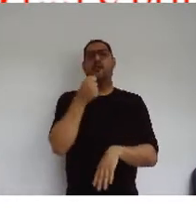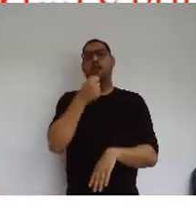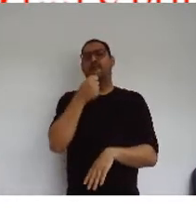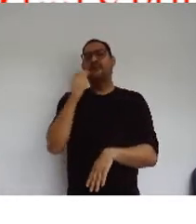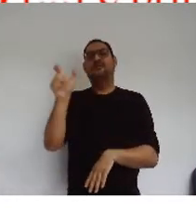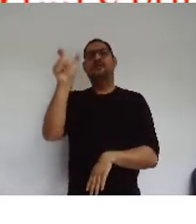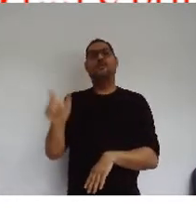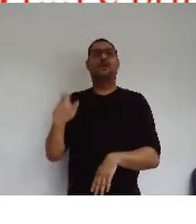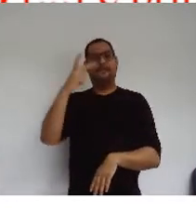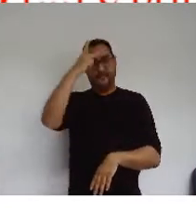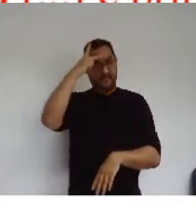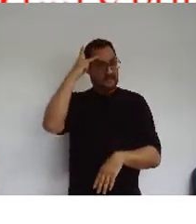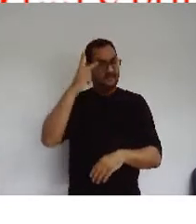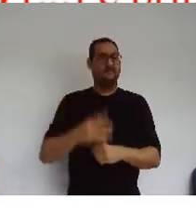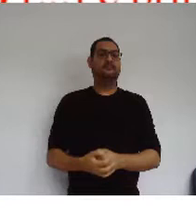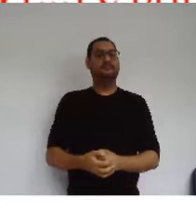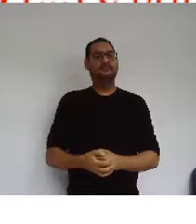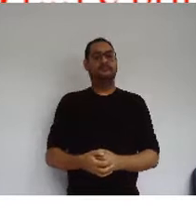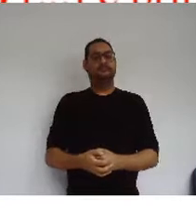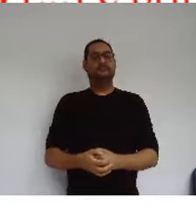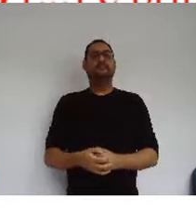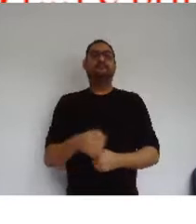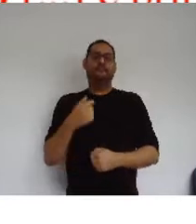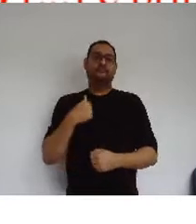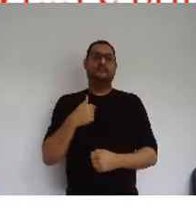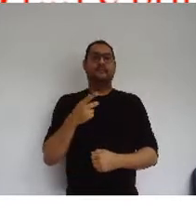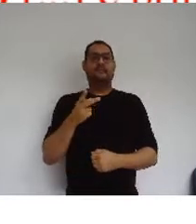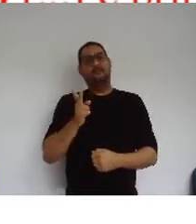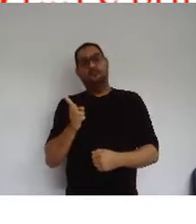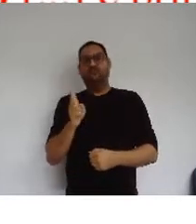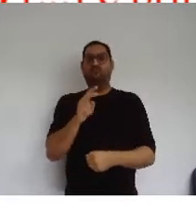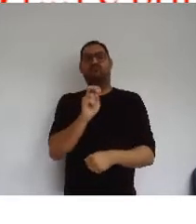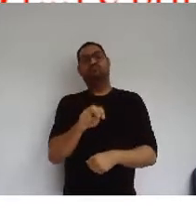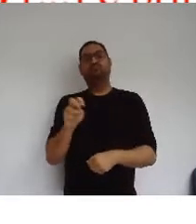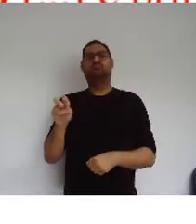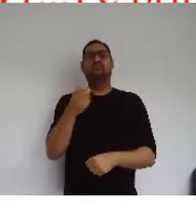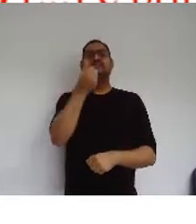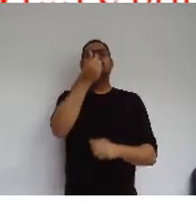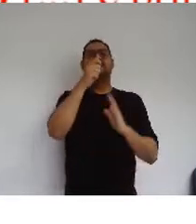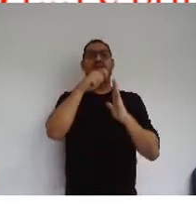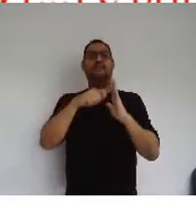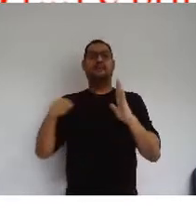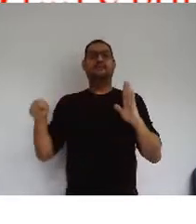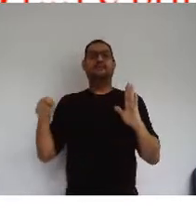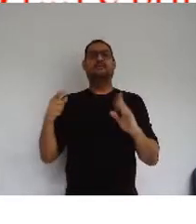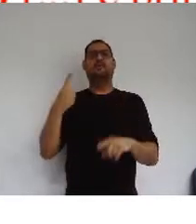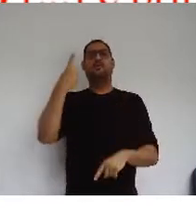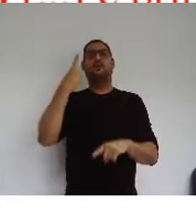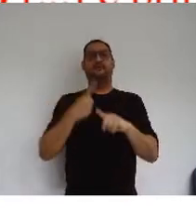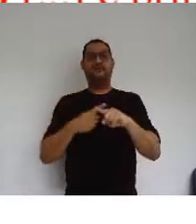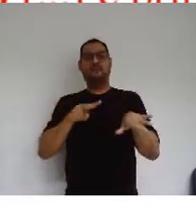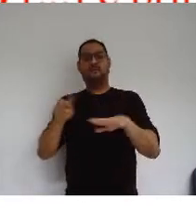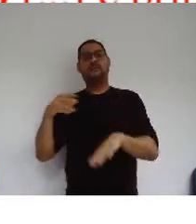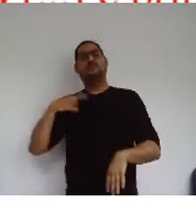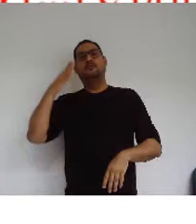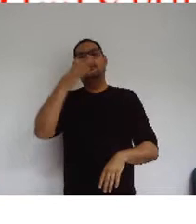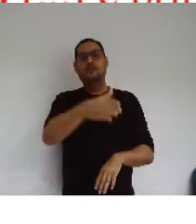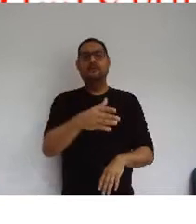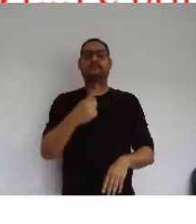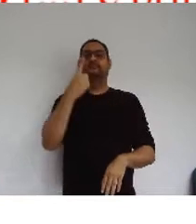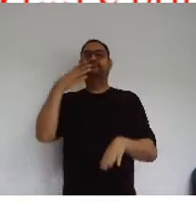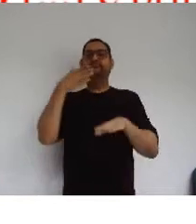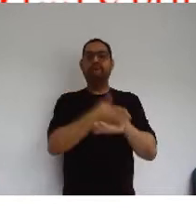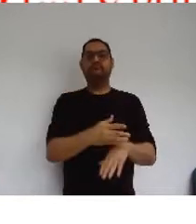semiótica. Eu continuei a andar pelo lugar durante 6 meses, uma vez por semana, e um domingo de manhã,